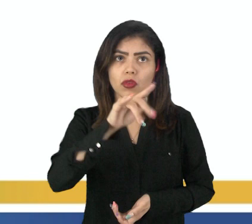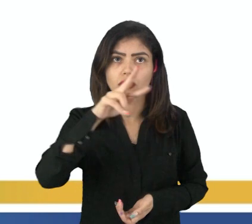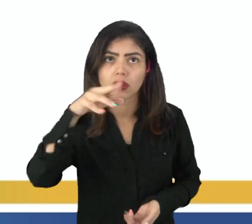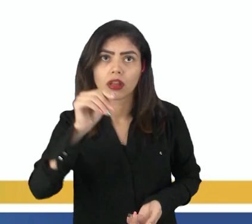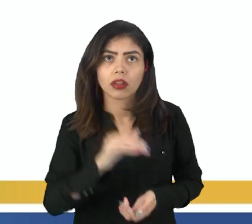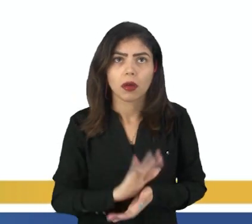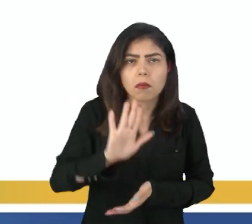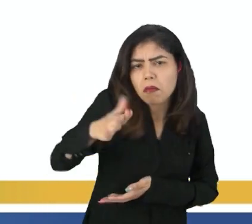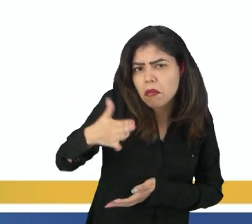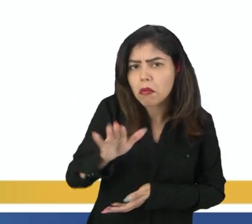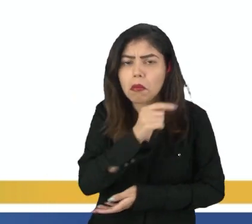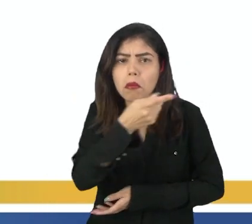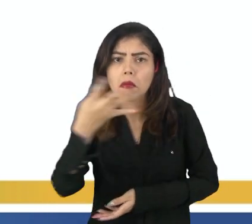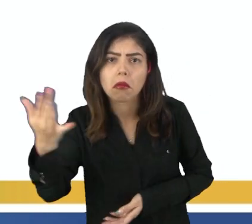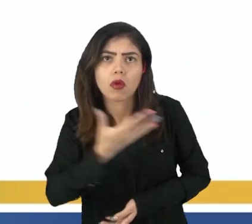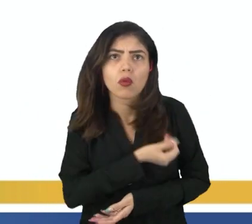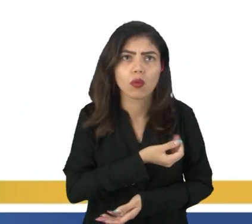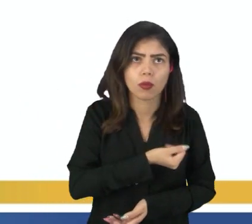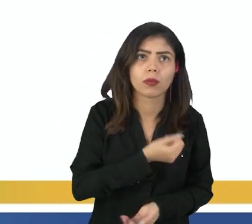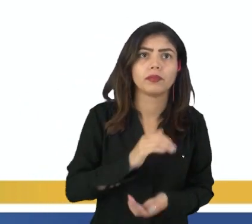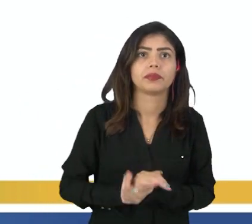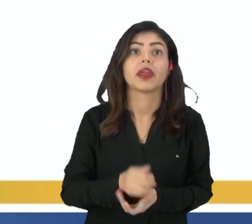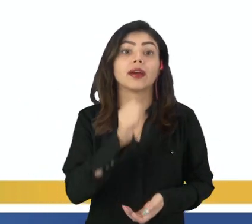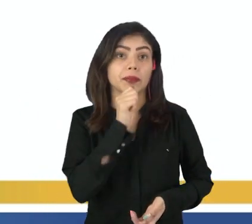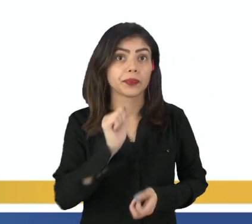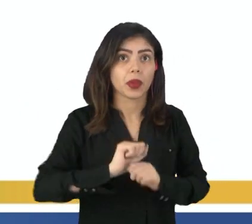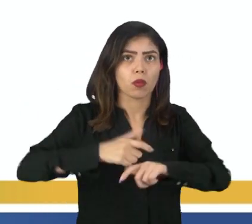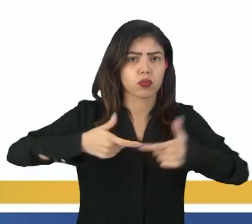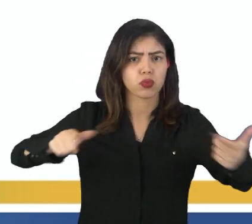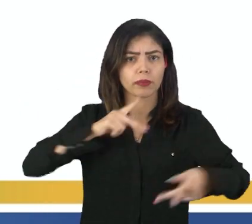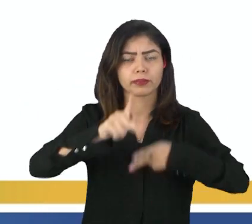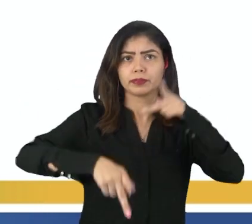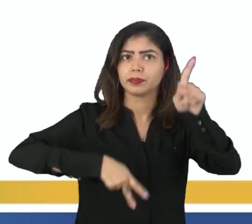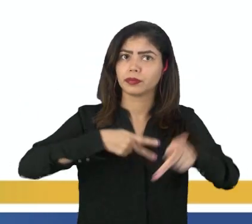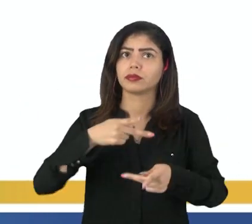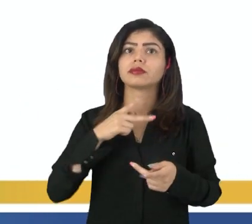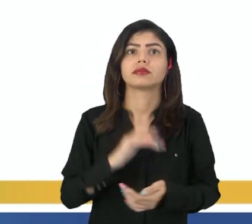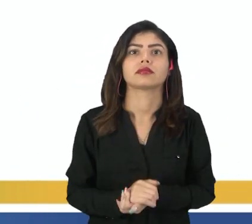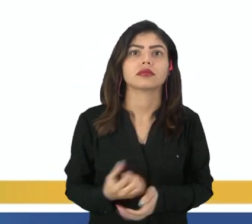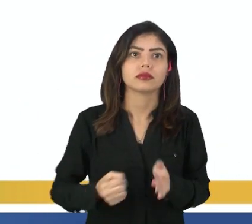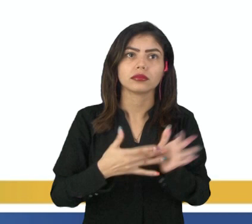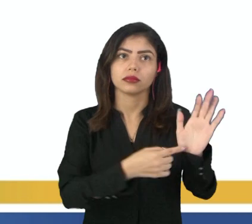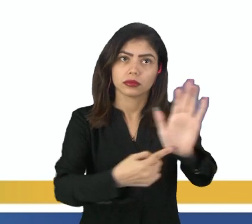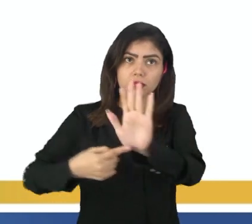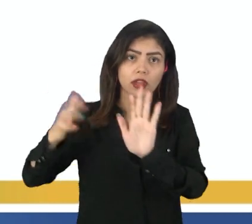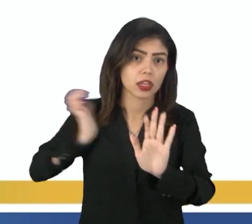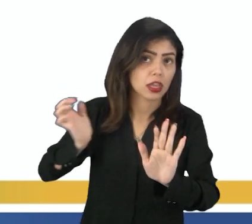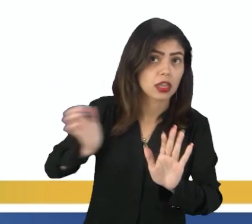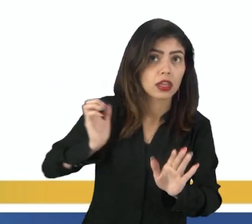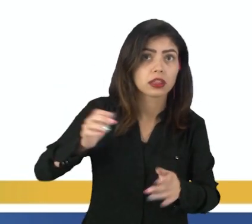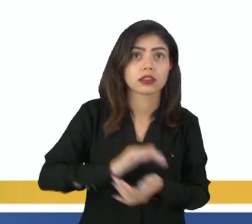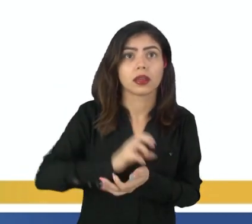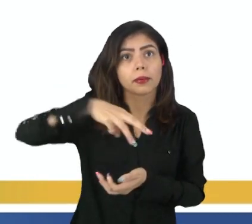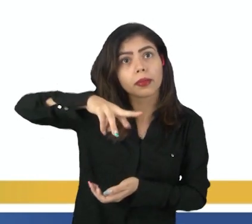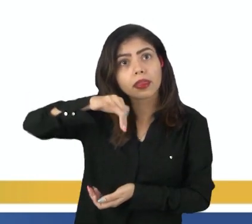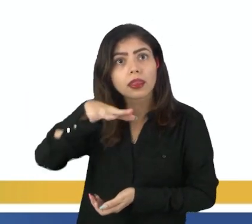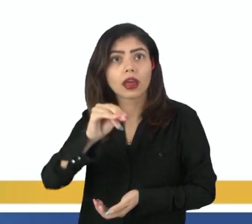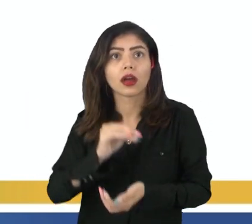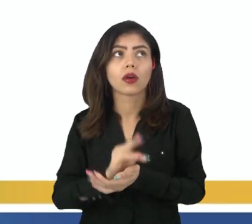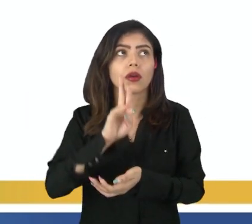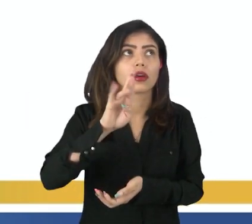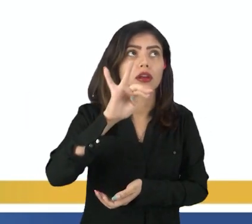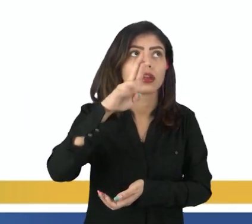de quilômetros quadrados. Além de ter uma população multicultural, apresenta uma gama de riquezas minerais e uma